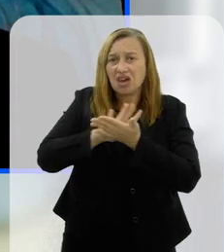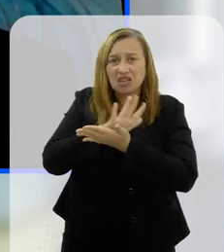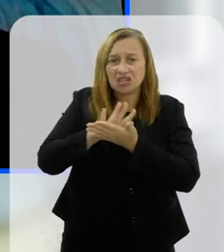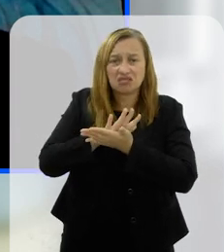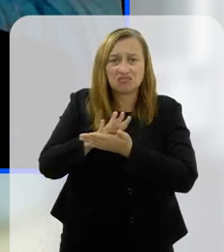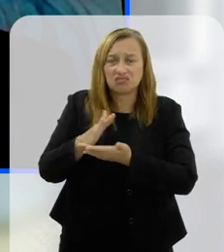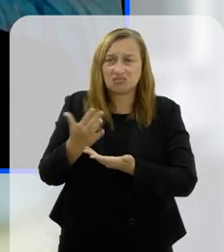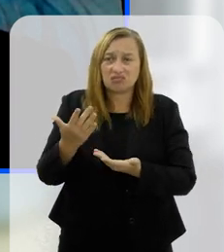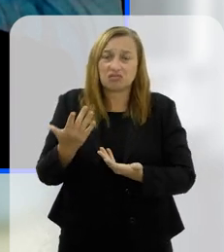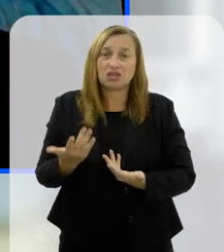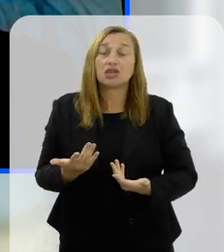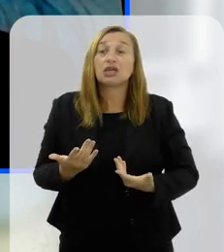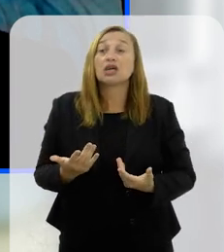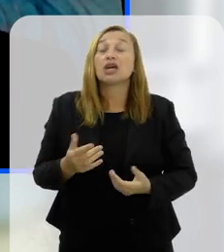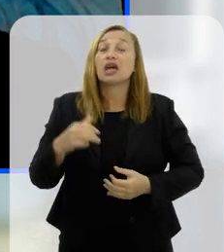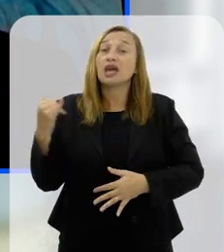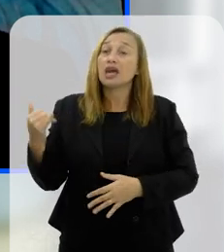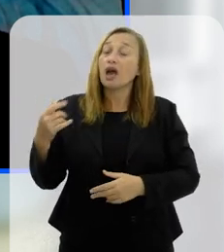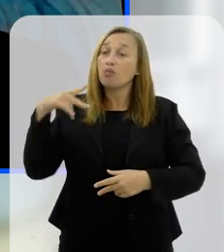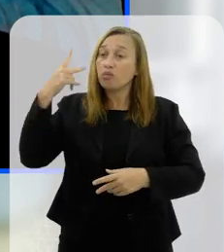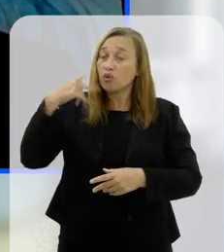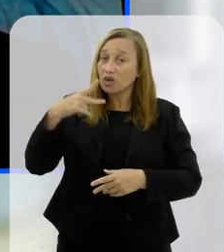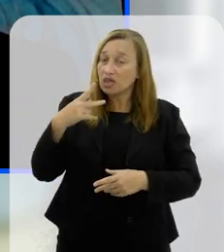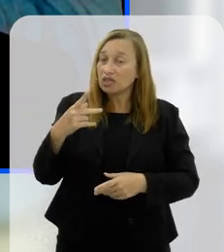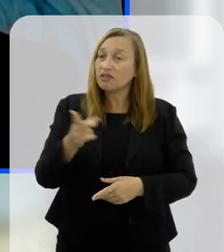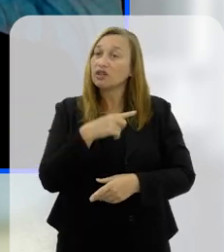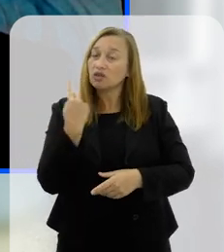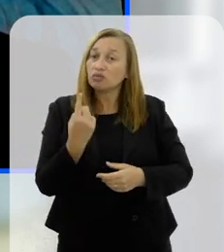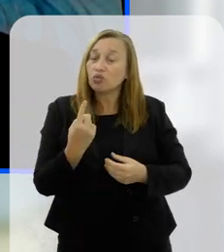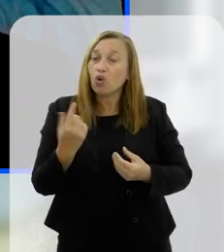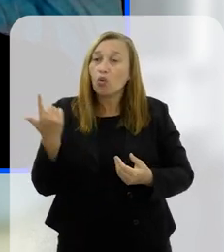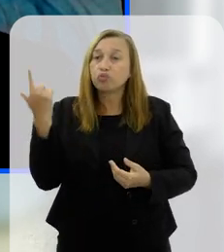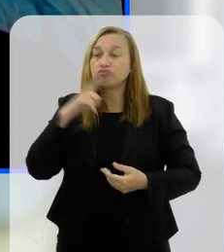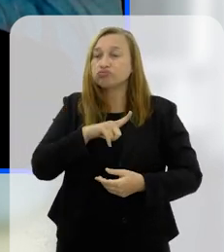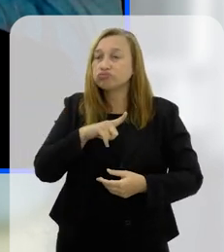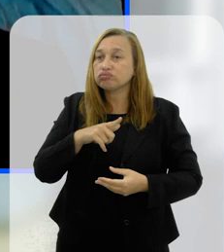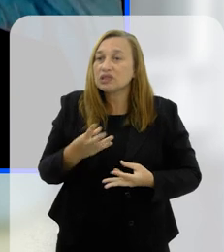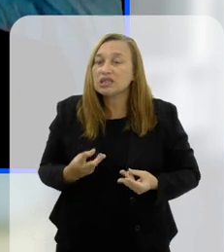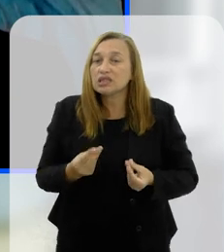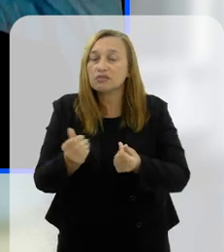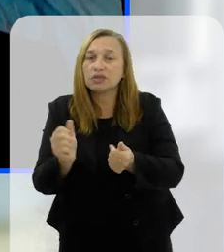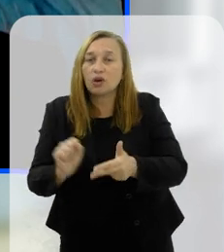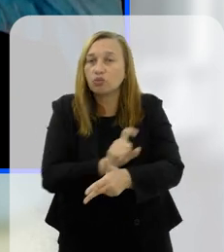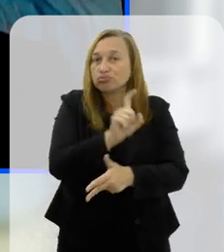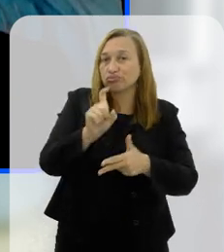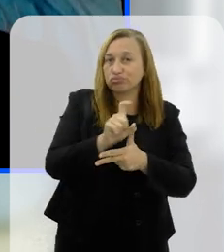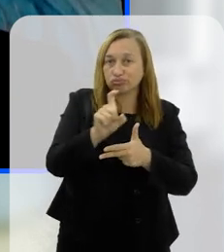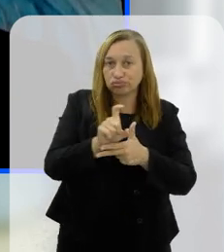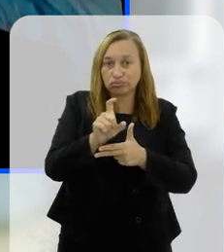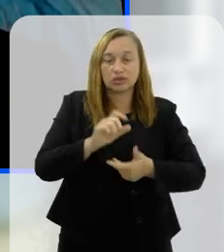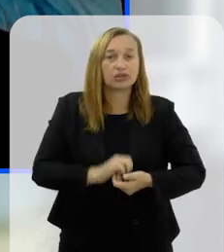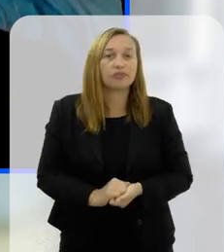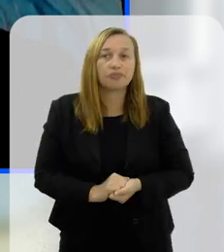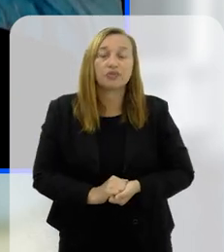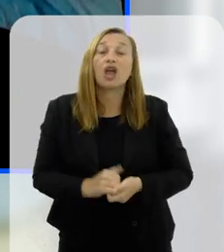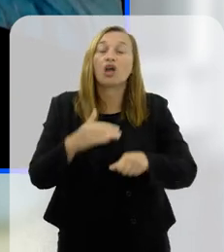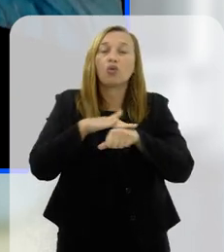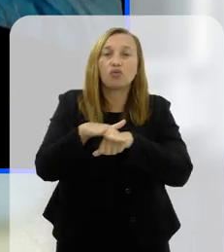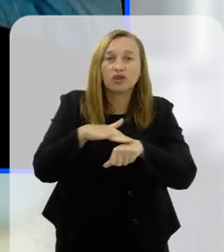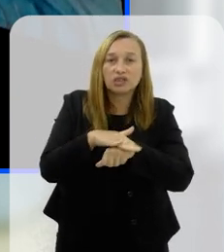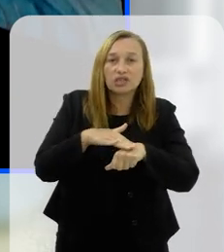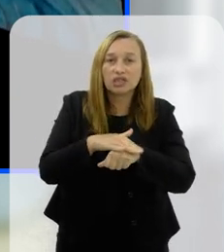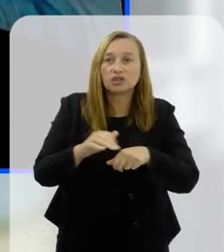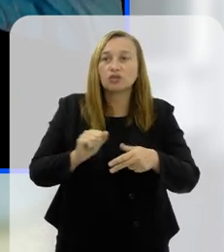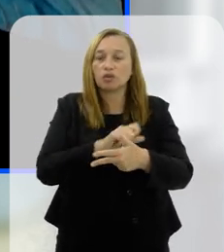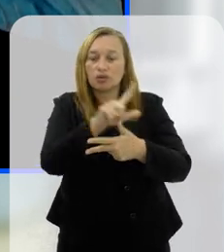é através da política que a gente vai conseguir sensibilizar o poder executivo at eh